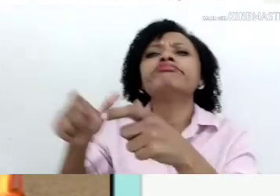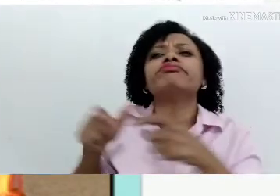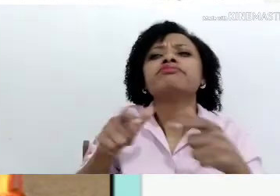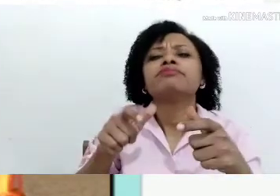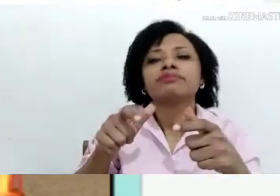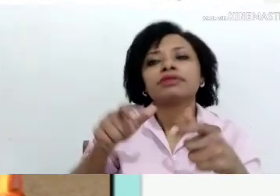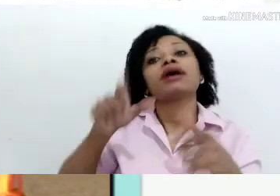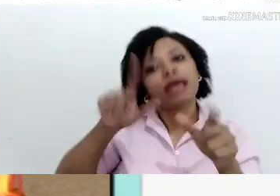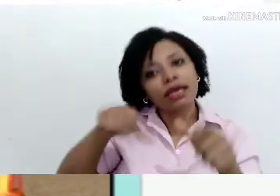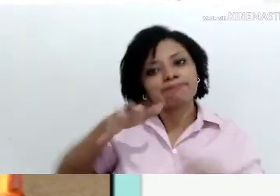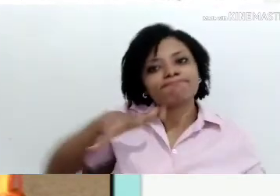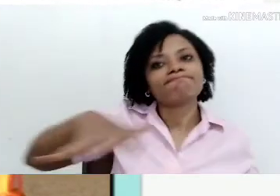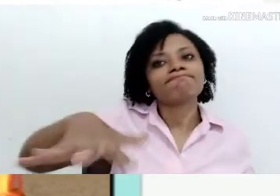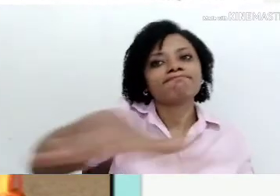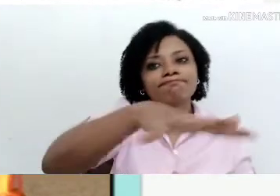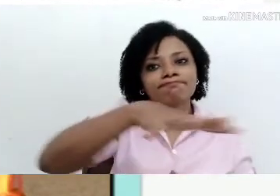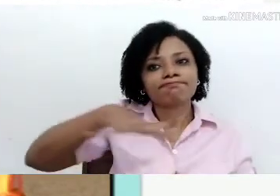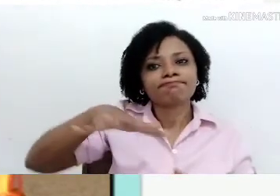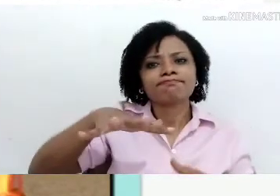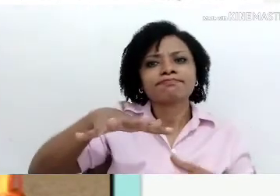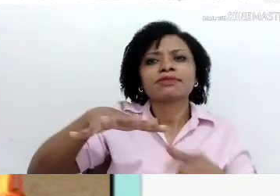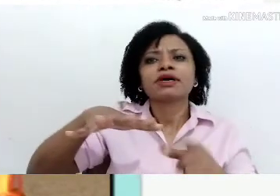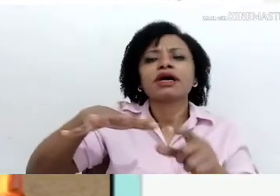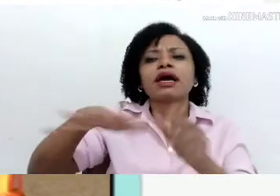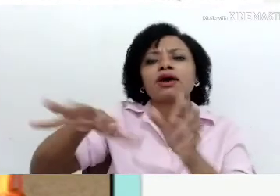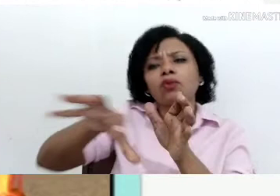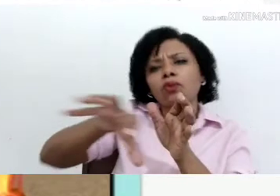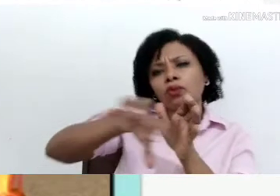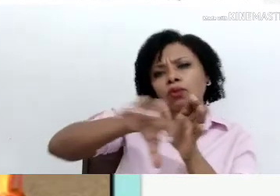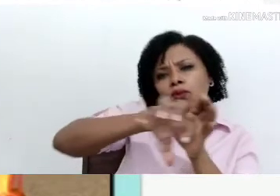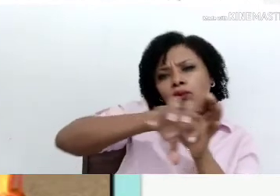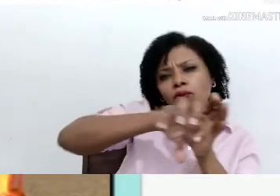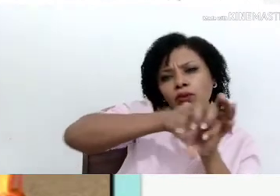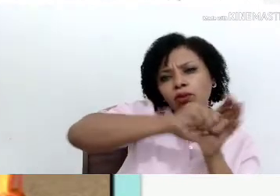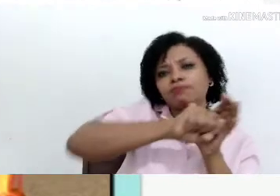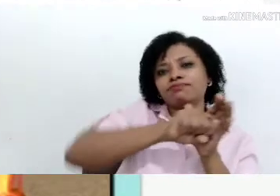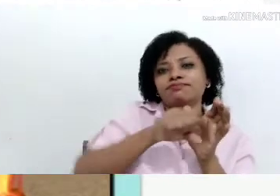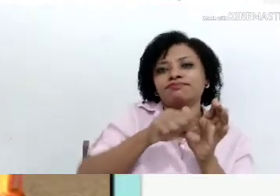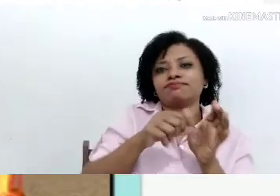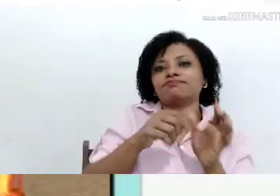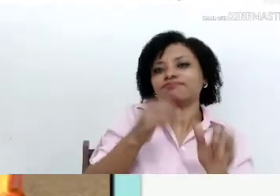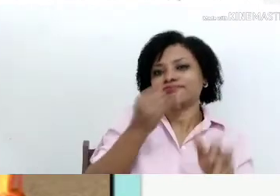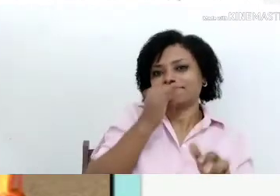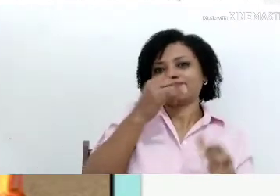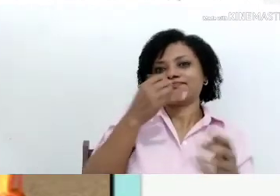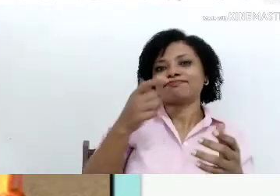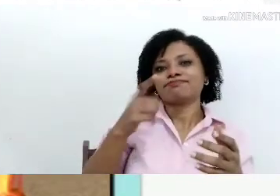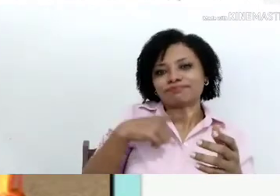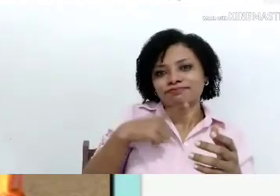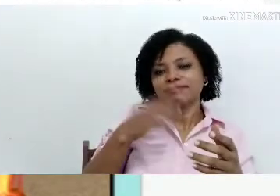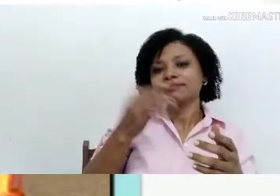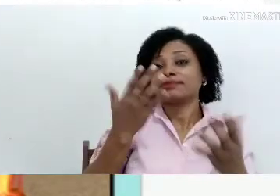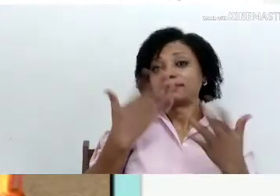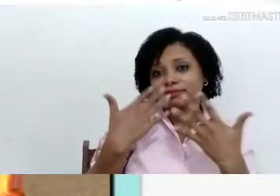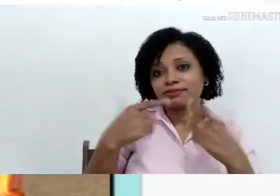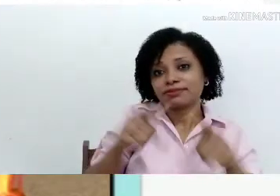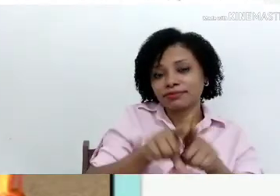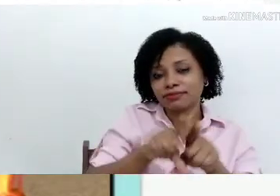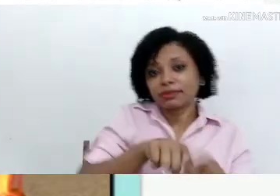calor da onde? Do meio ambiente, né? Para onde? Para o sistema, para a reação, né?